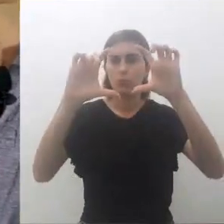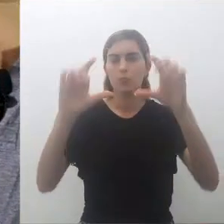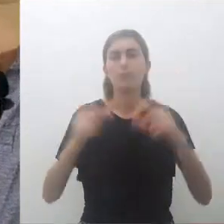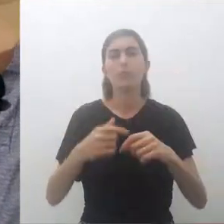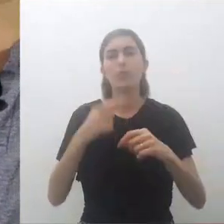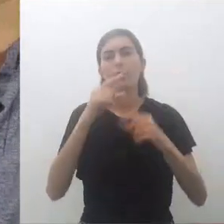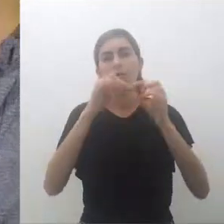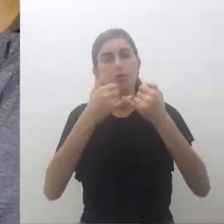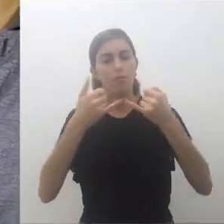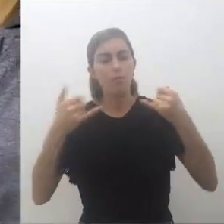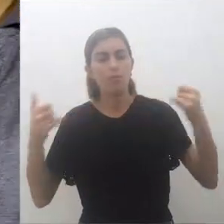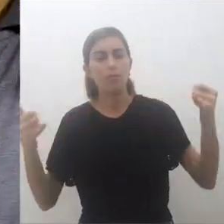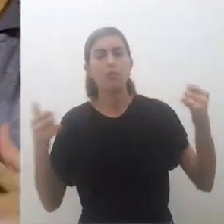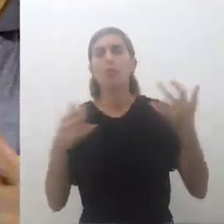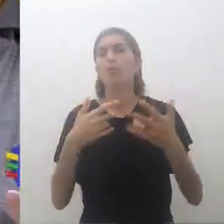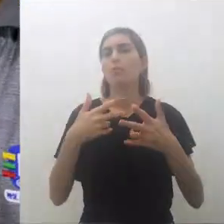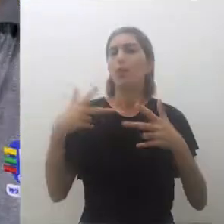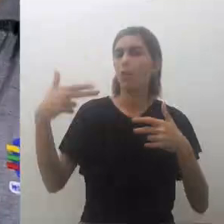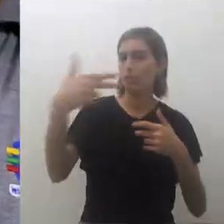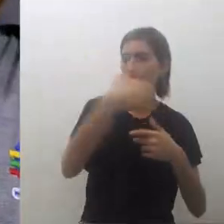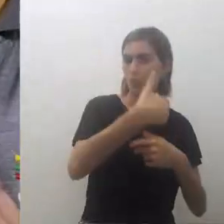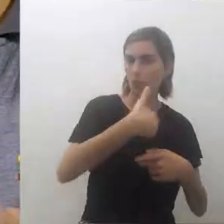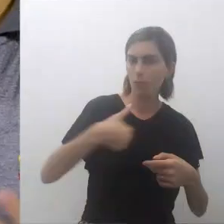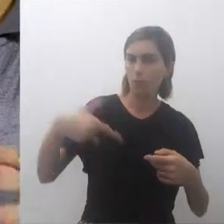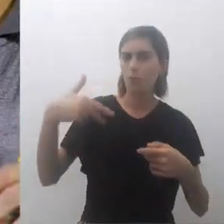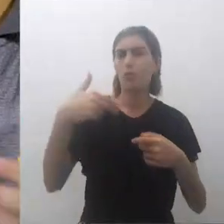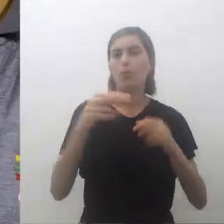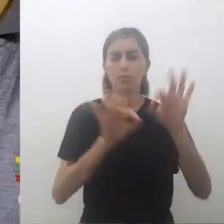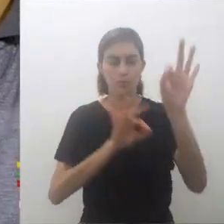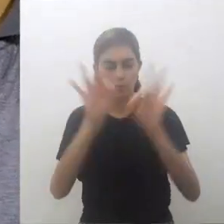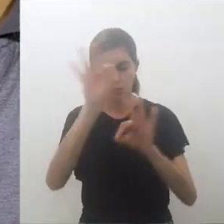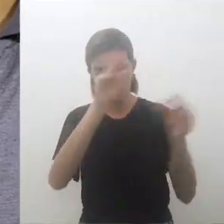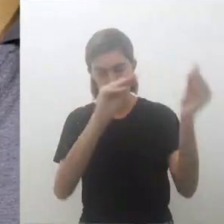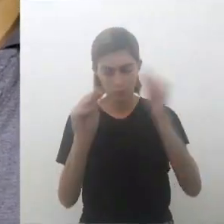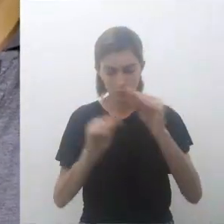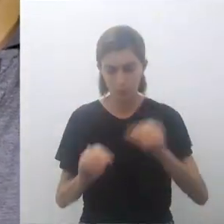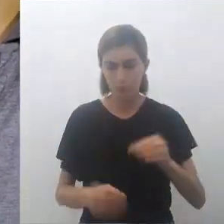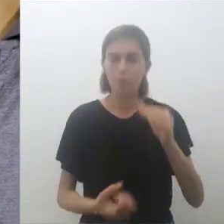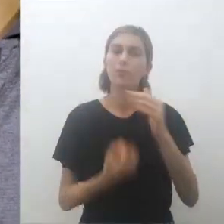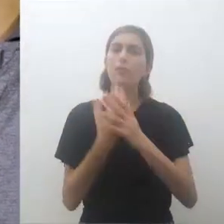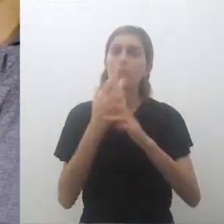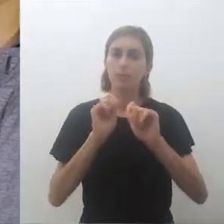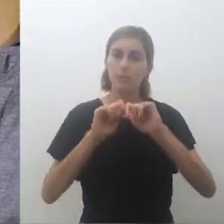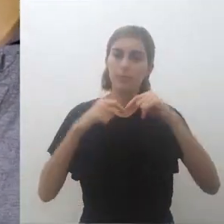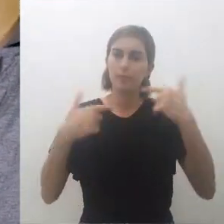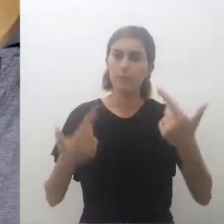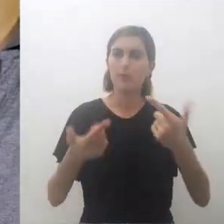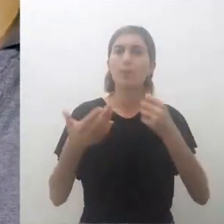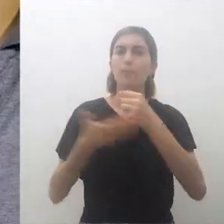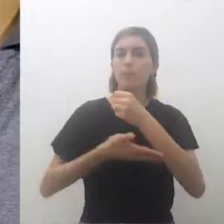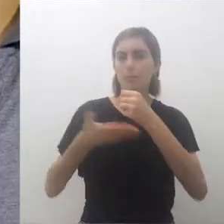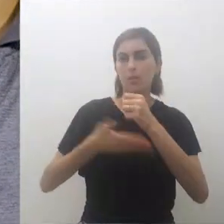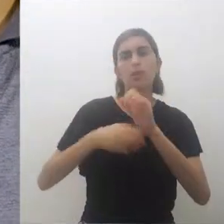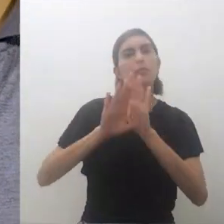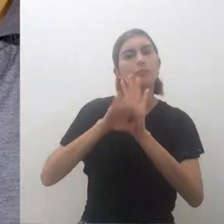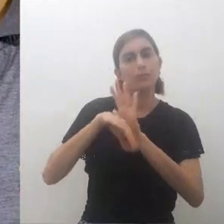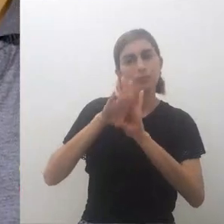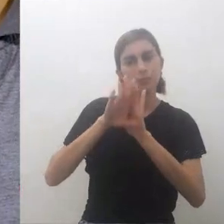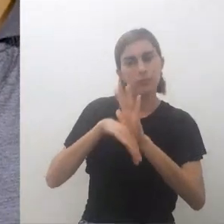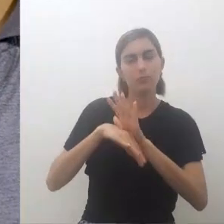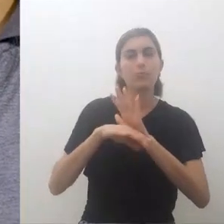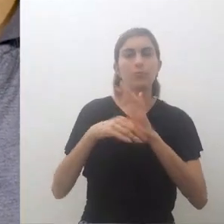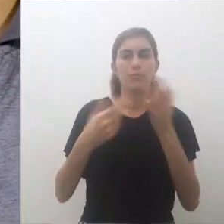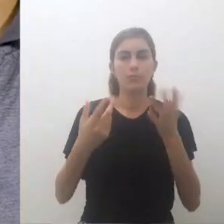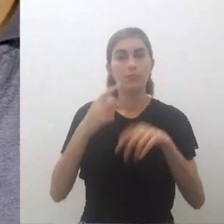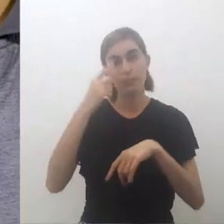forma orgânica. Recorta, constrói, cria, claro, com base num conceito. Eu quero